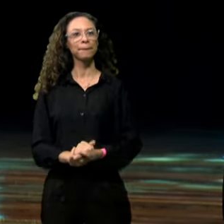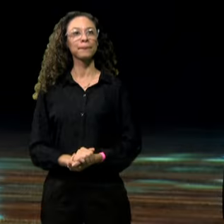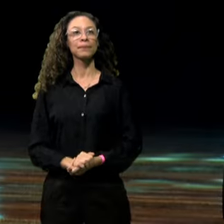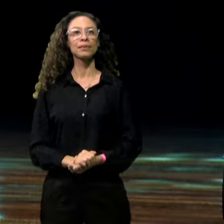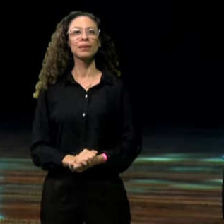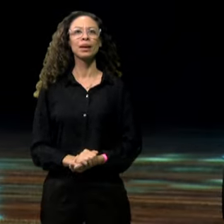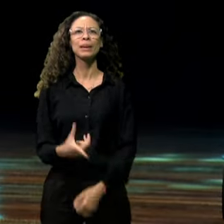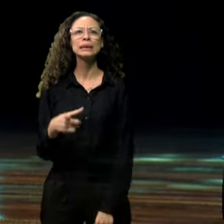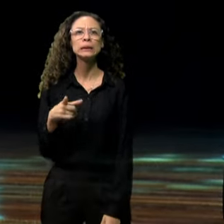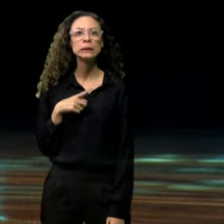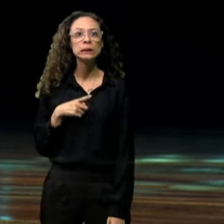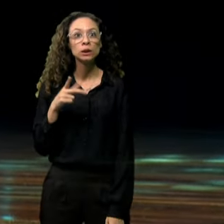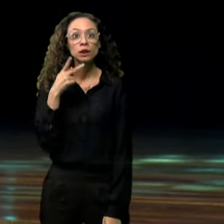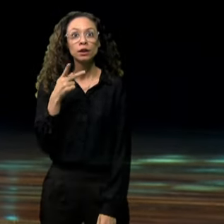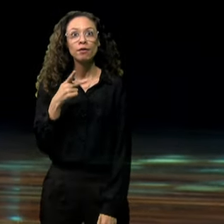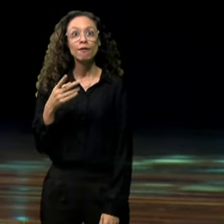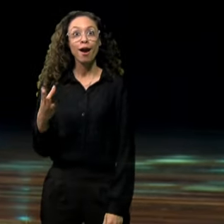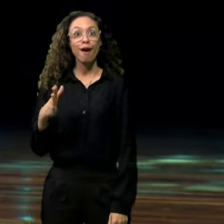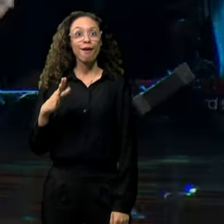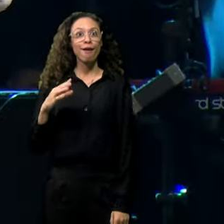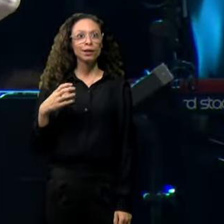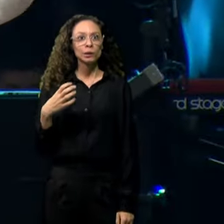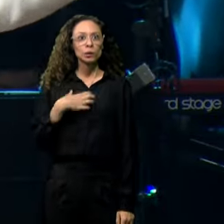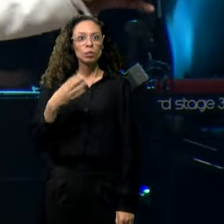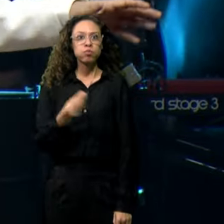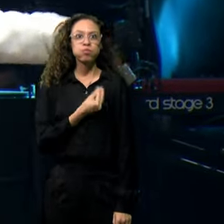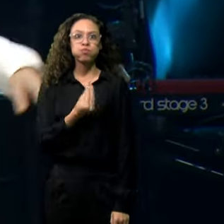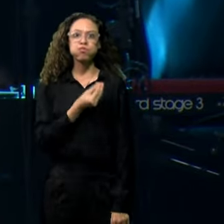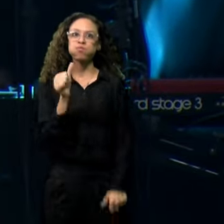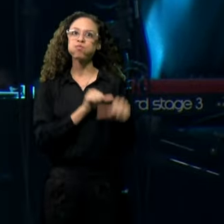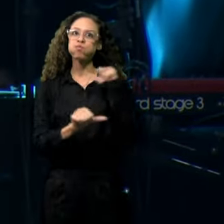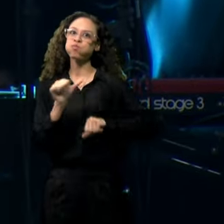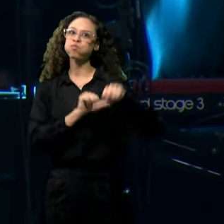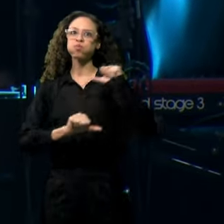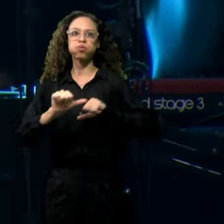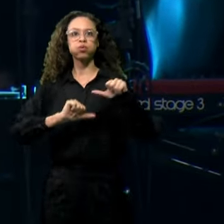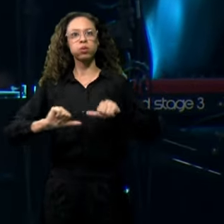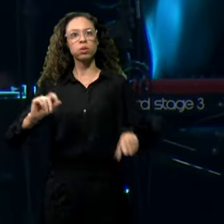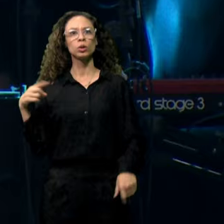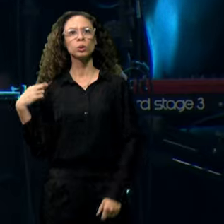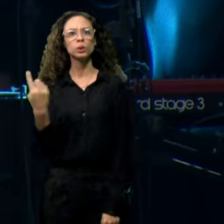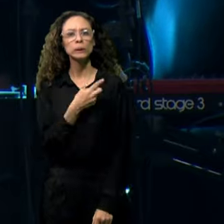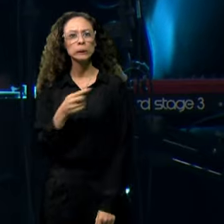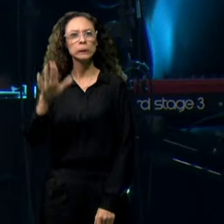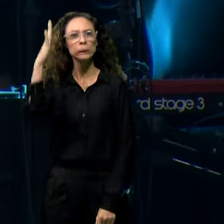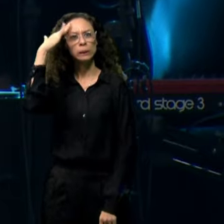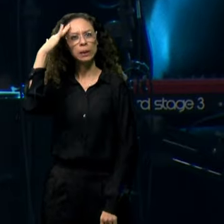que para mim mudou minha vida faz alguns anos mudou absolutamente tudo que eu sabia de guerra